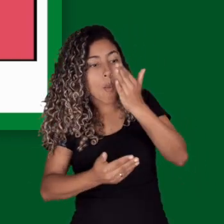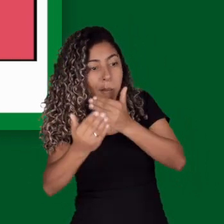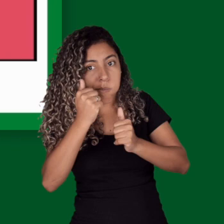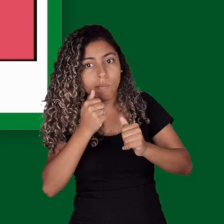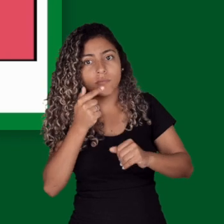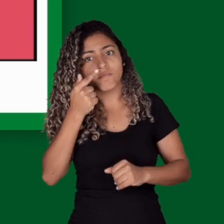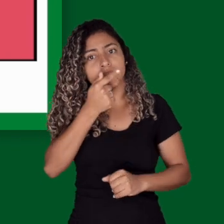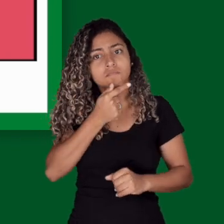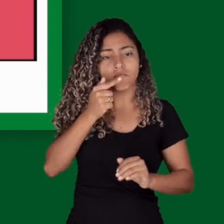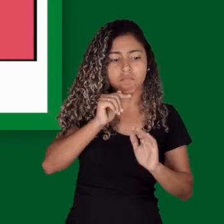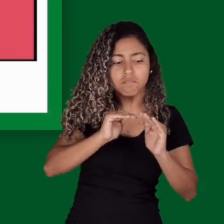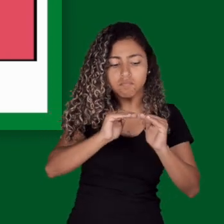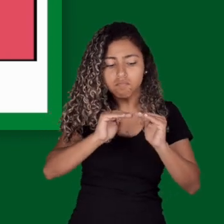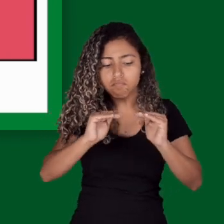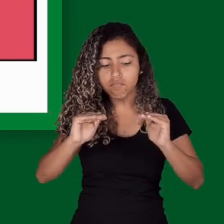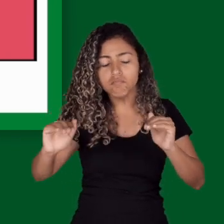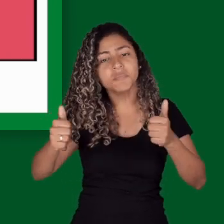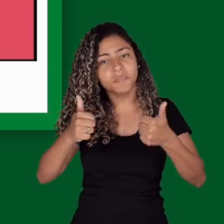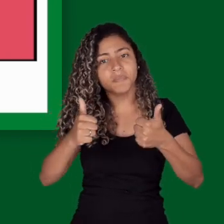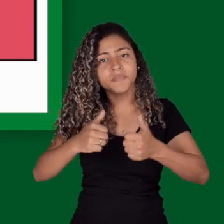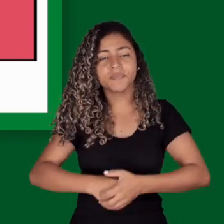de açúcar no sangue.